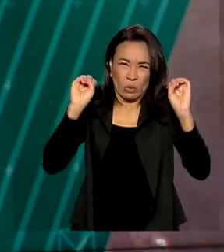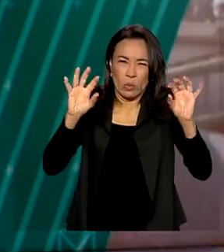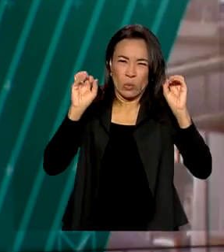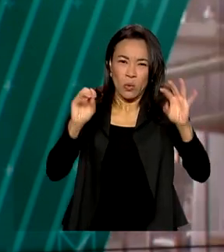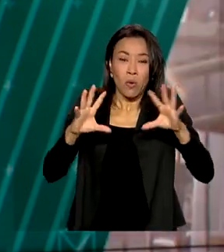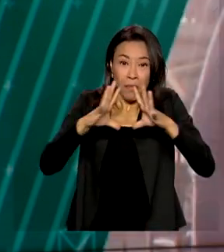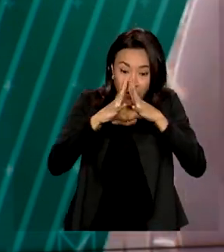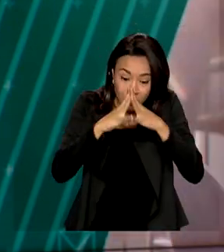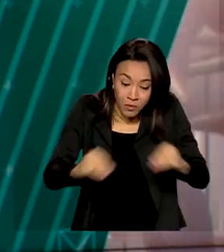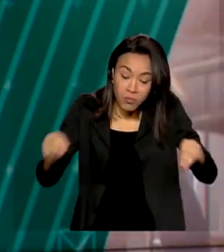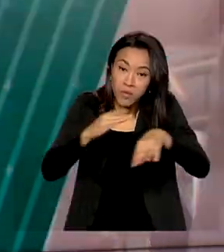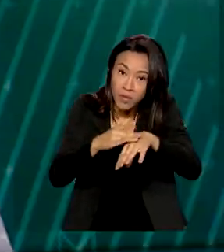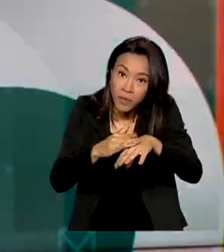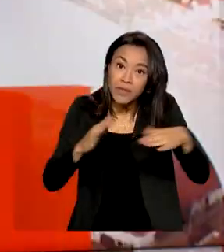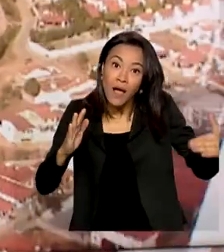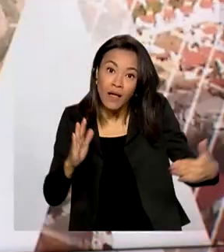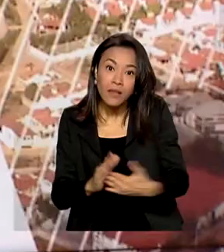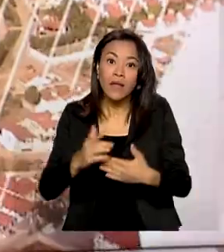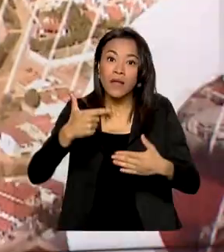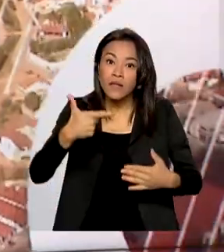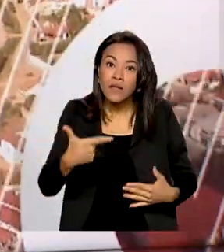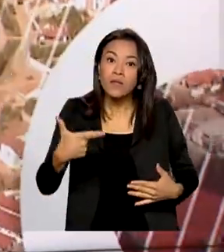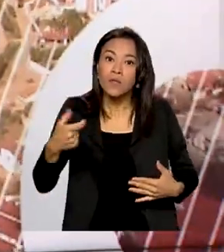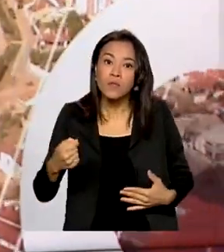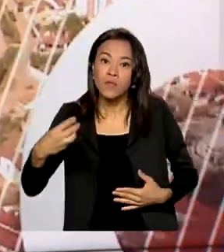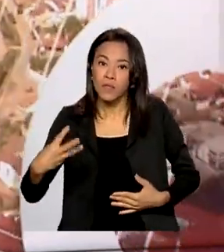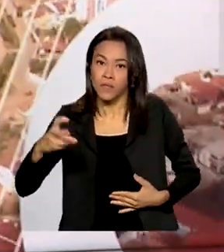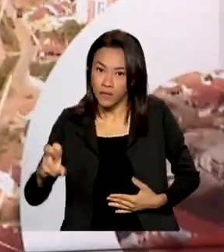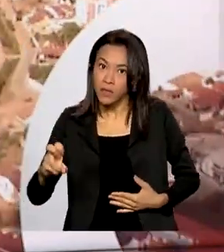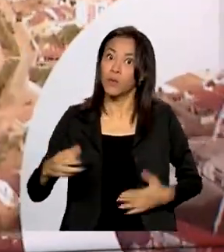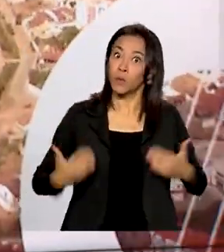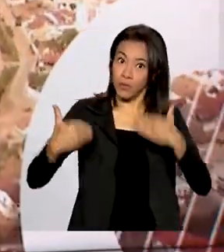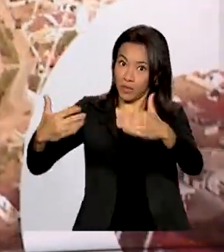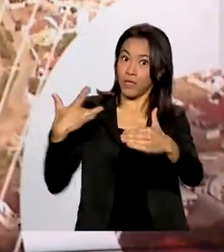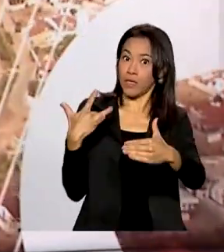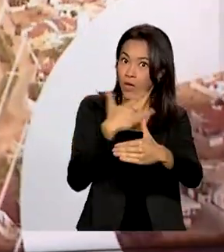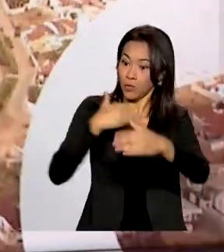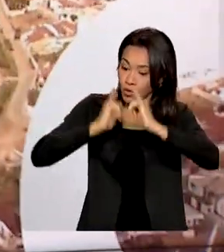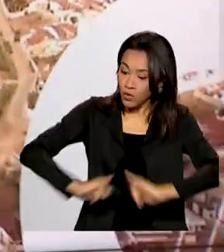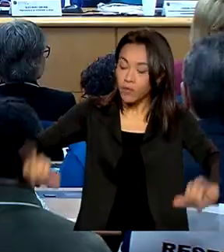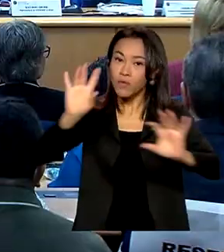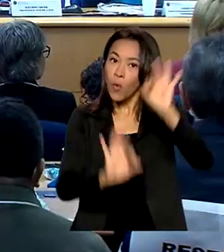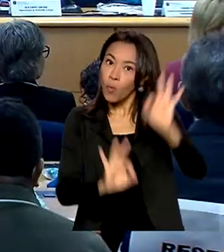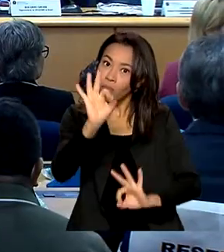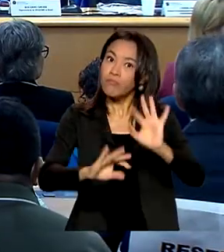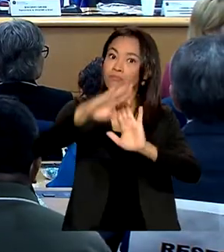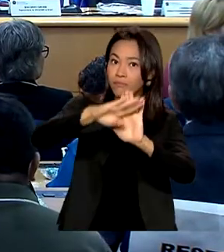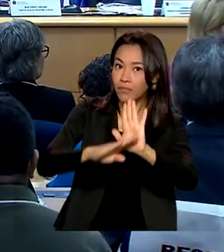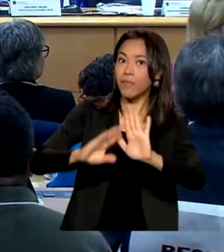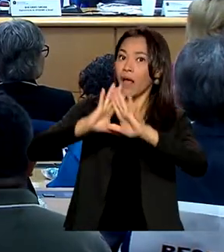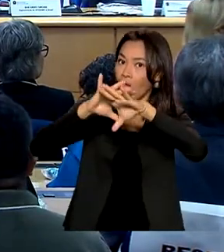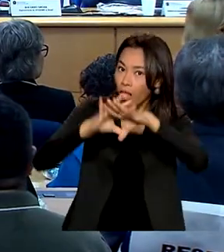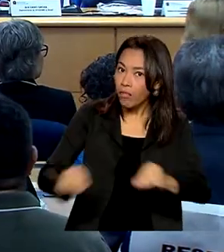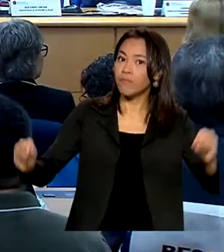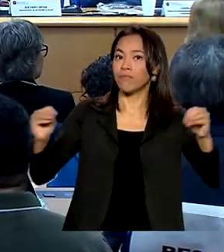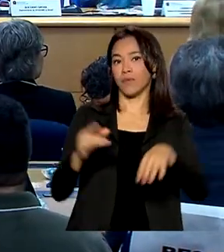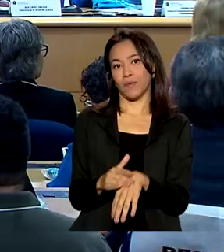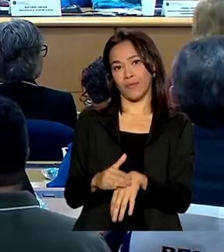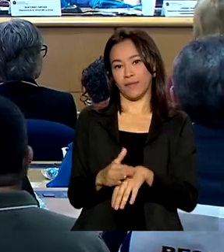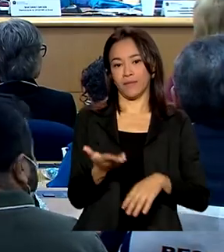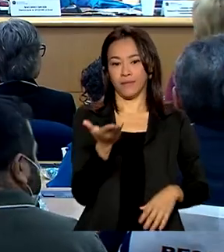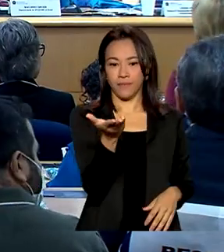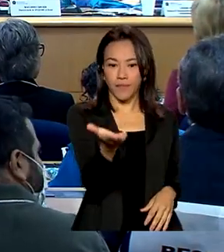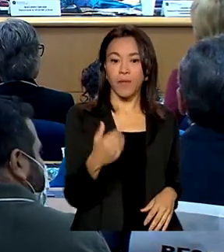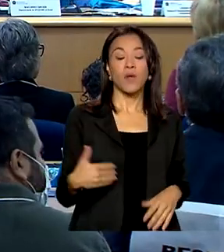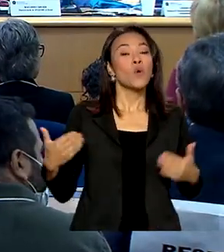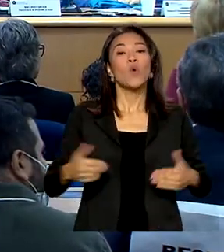eliminar a doença no país até 2035 o Ministério da Saúde lançou um plano para acabar com a malária o objetivo do Ministério